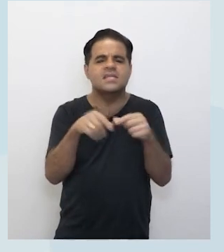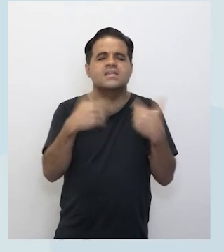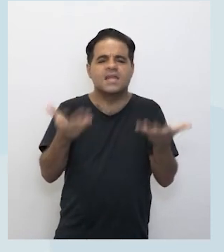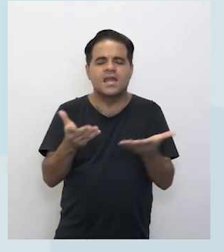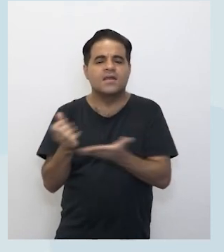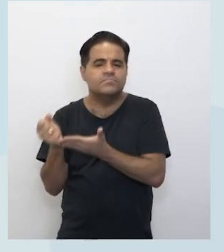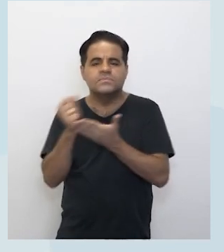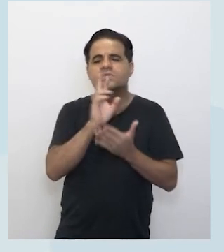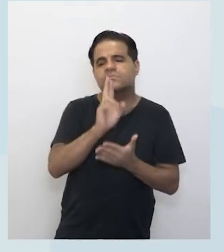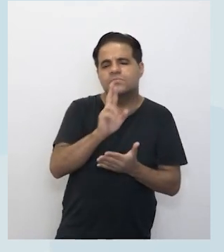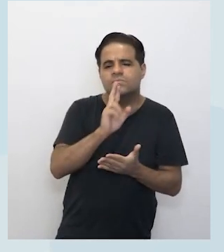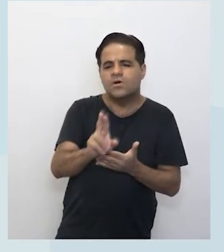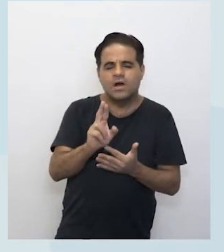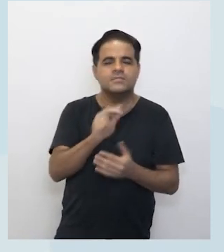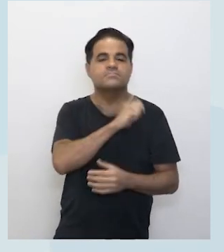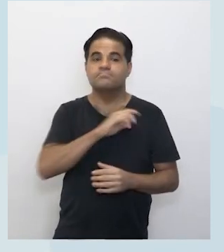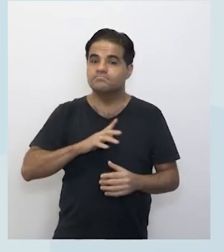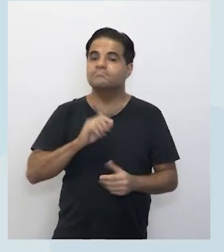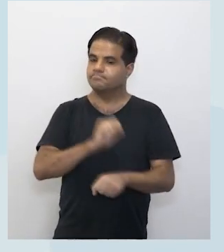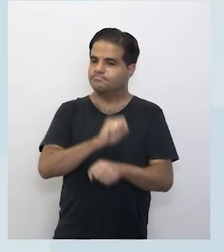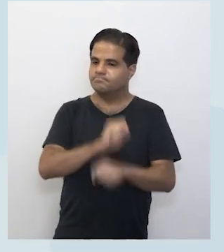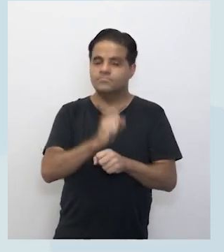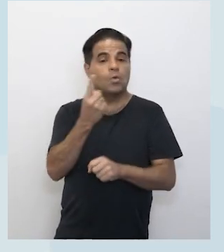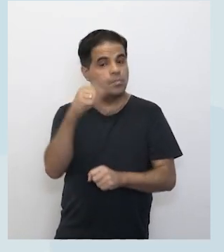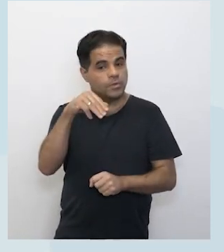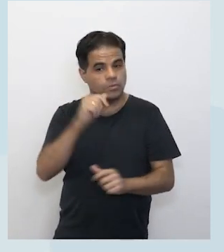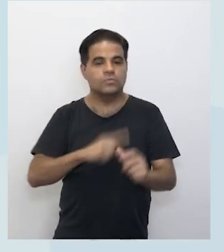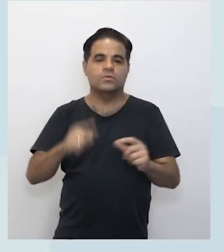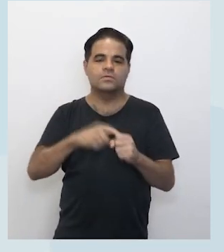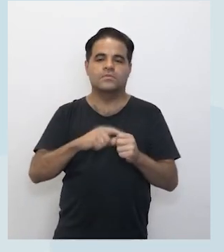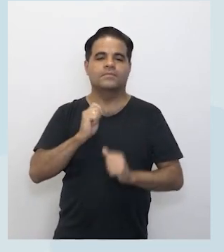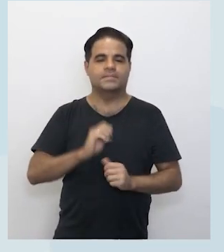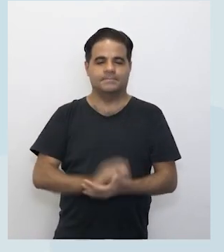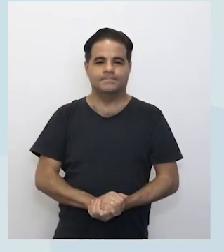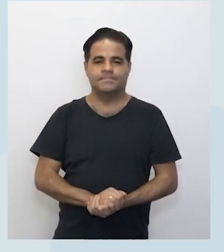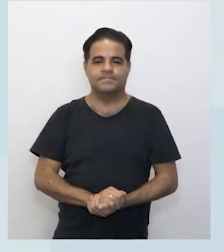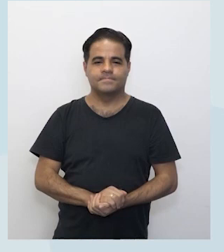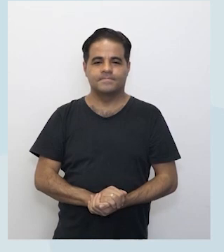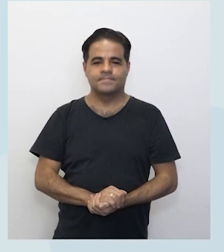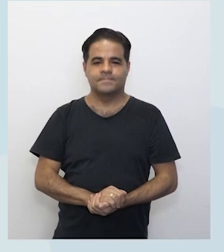estamos ansiosos. 1 minuto e a gente já volta.